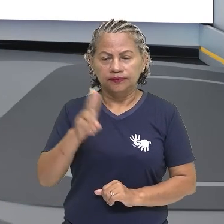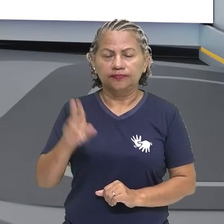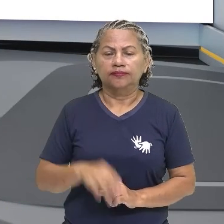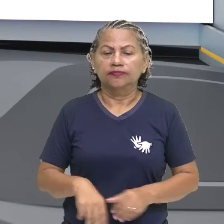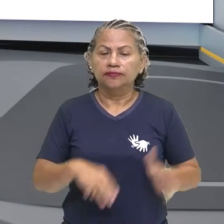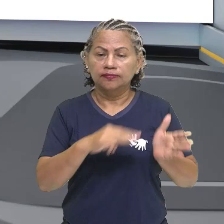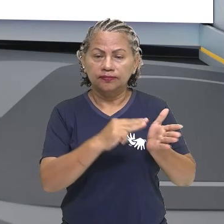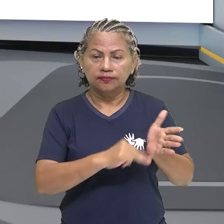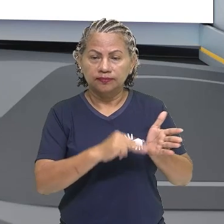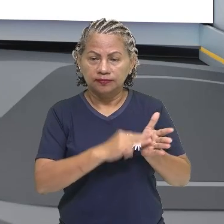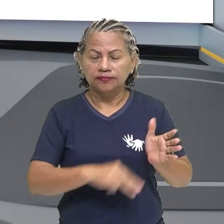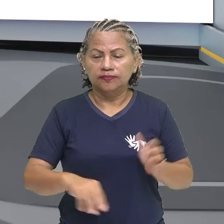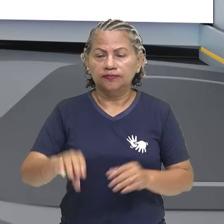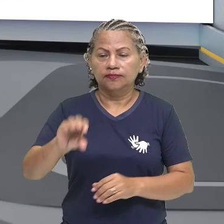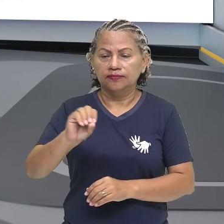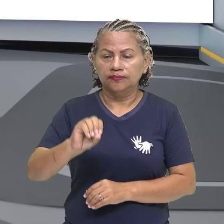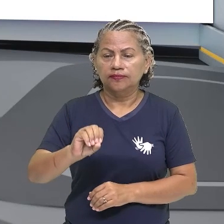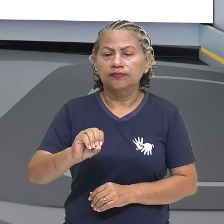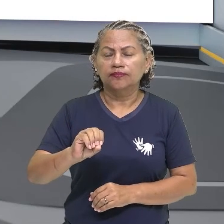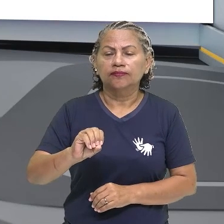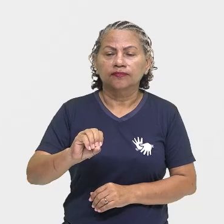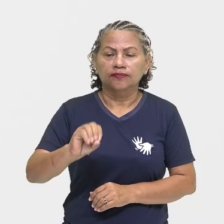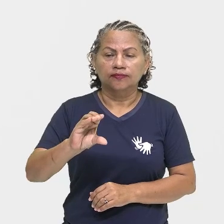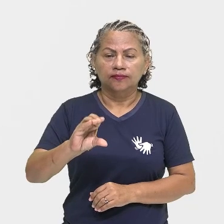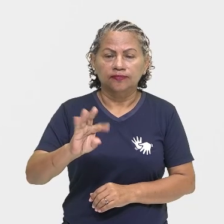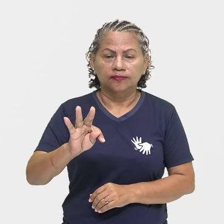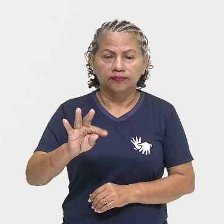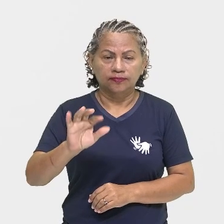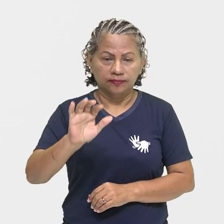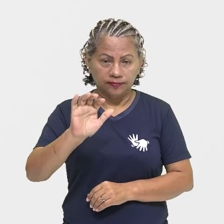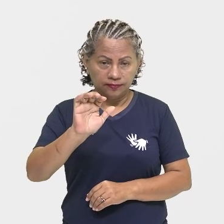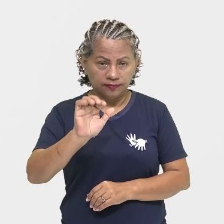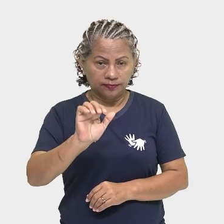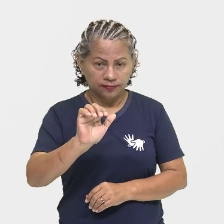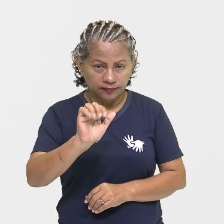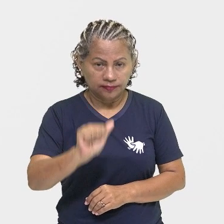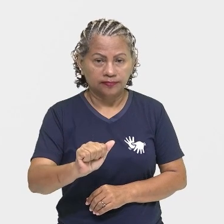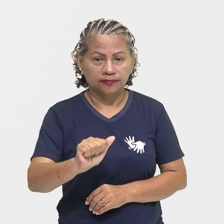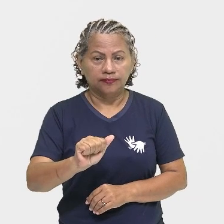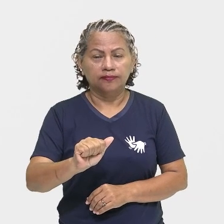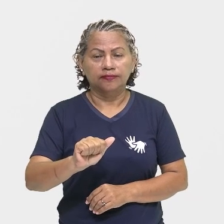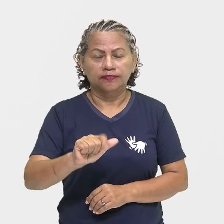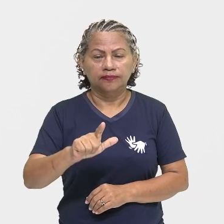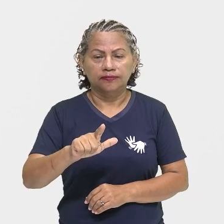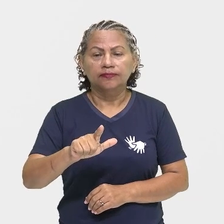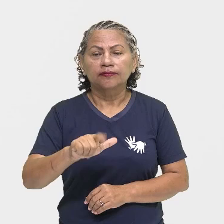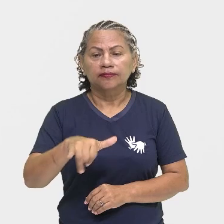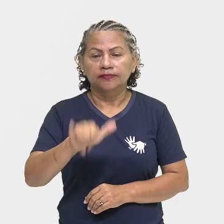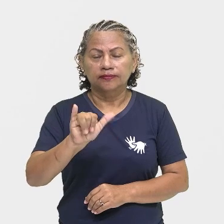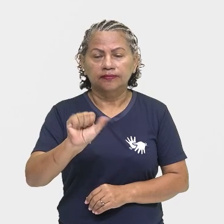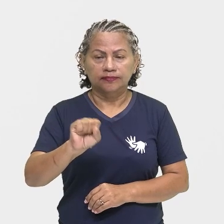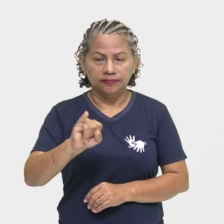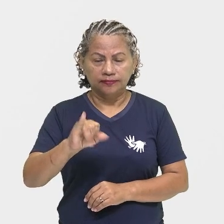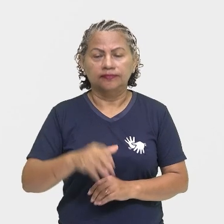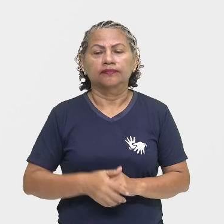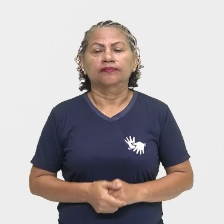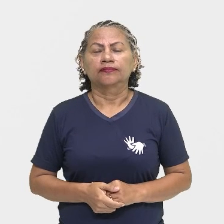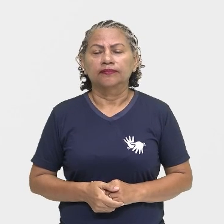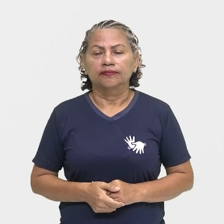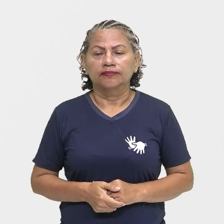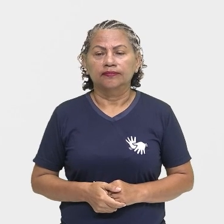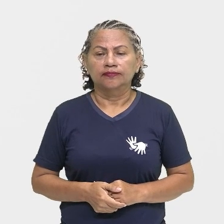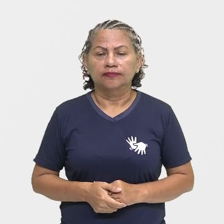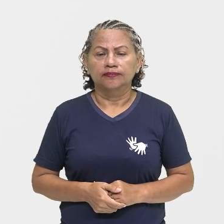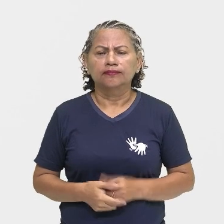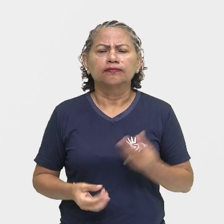método octálisis de gamificação. Vamos lá. A ideia deste método é fazer com que o